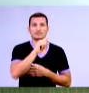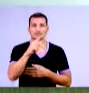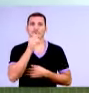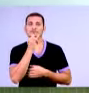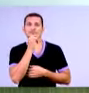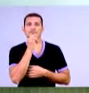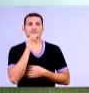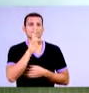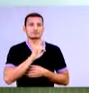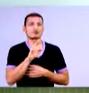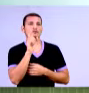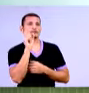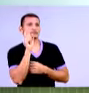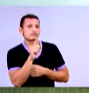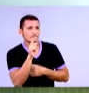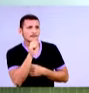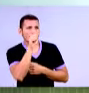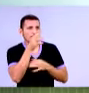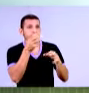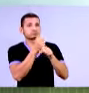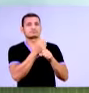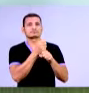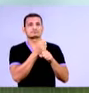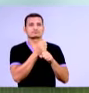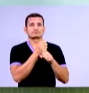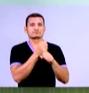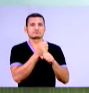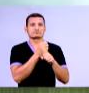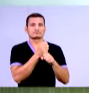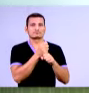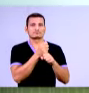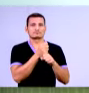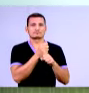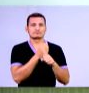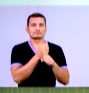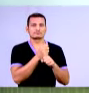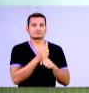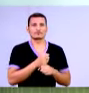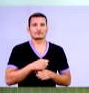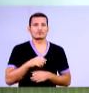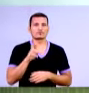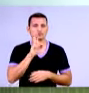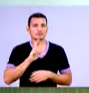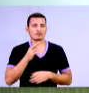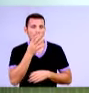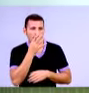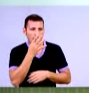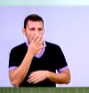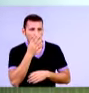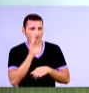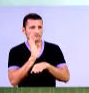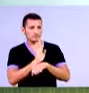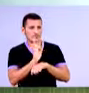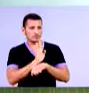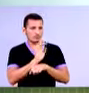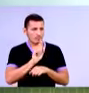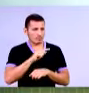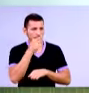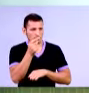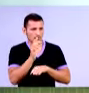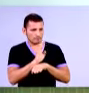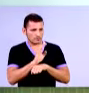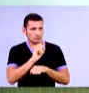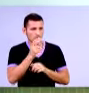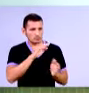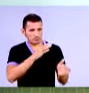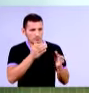ícone e um cálculo é executado, né? O usuário assiste algum vídeo, após o vídeo ou durante o